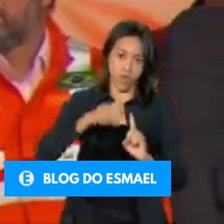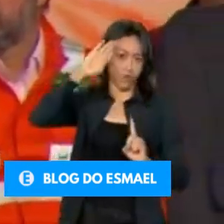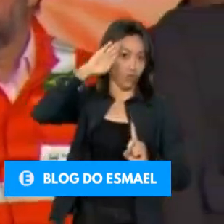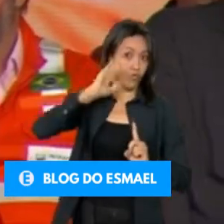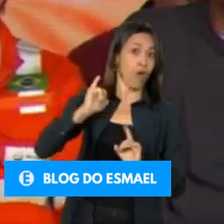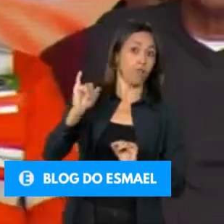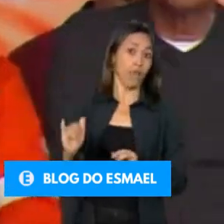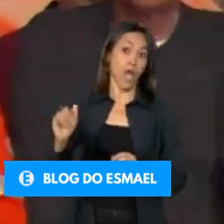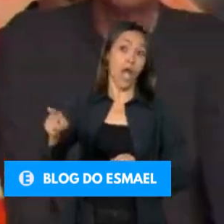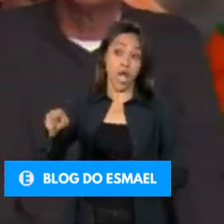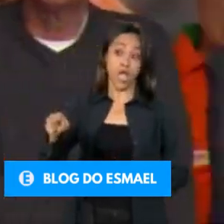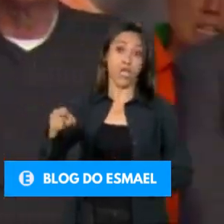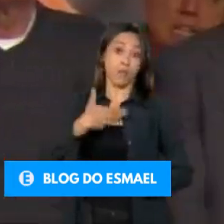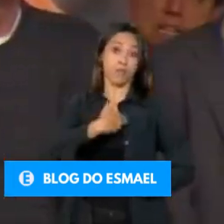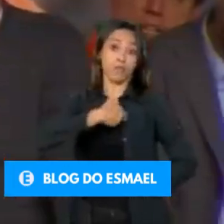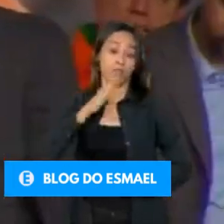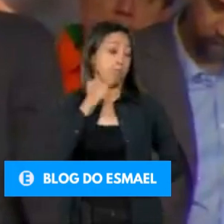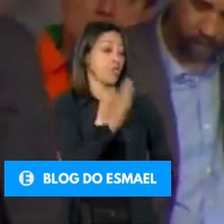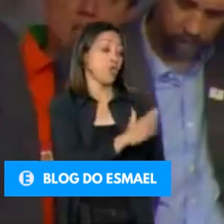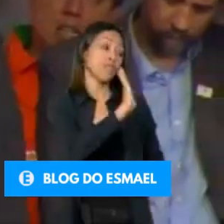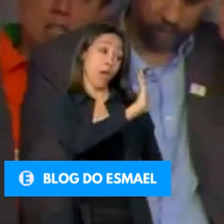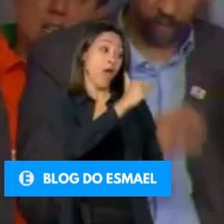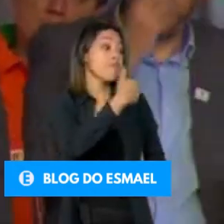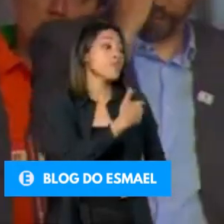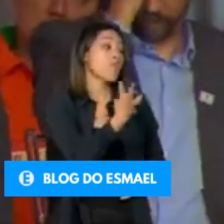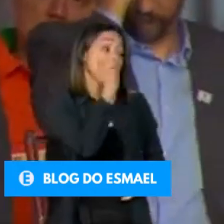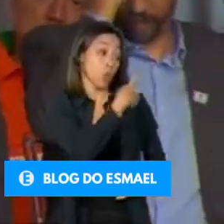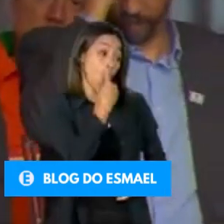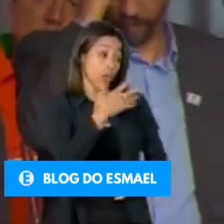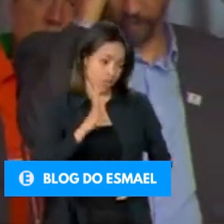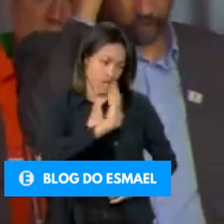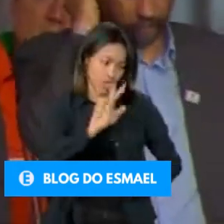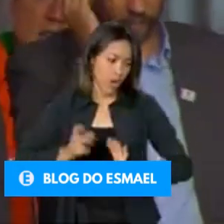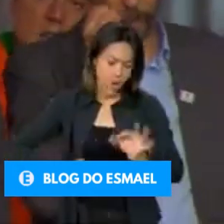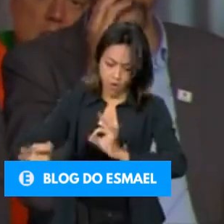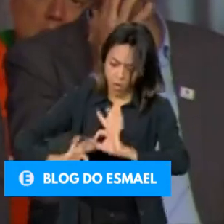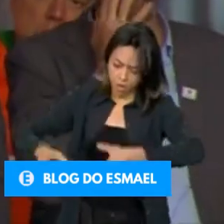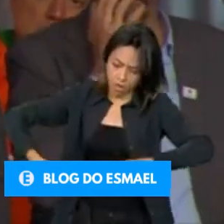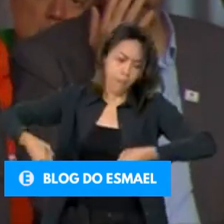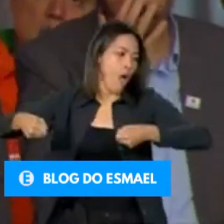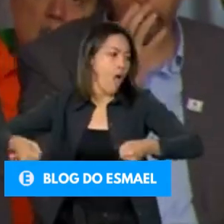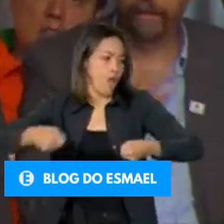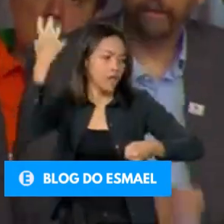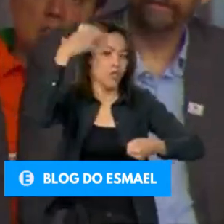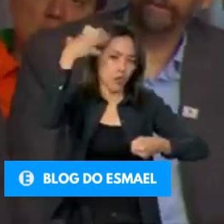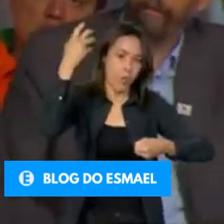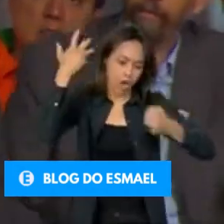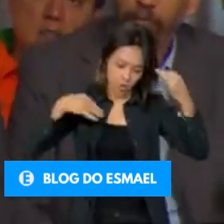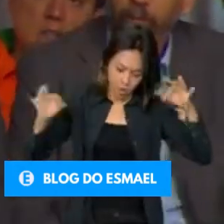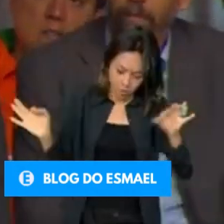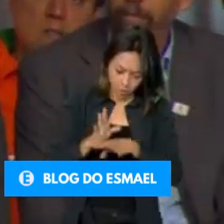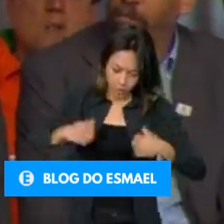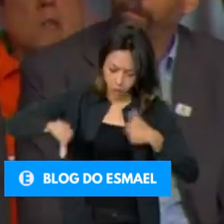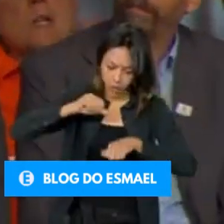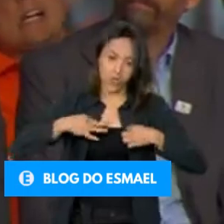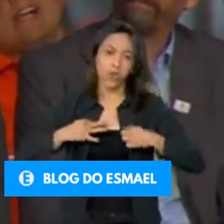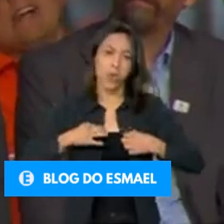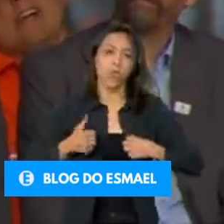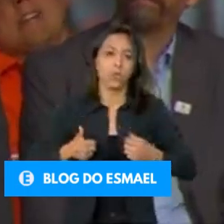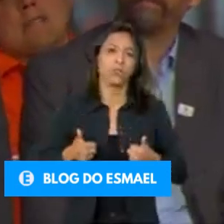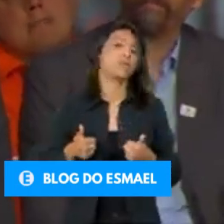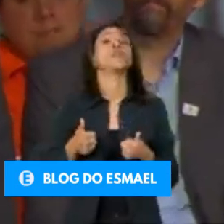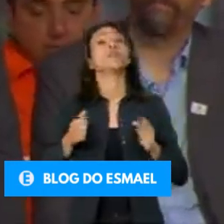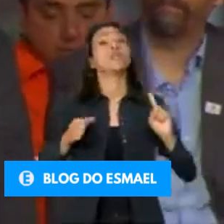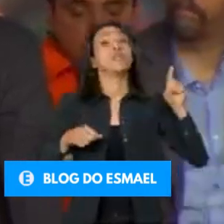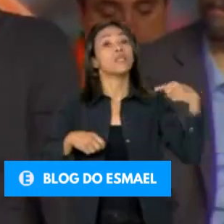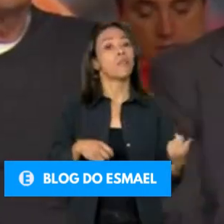Getúlio pediu para os generais 24 horas para ele poder arrumar a mala dele, tomar um banho e se trocar para sair. Quando